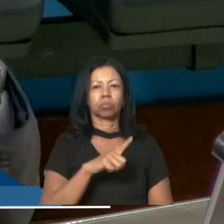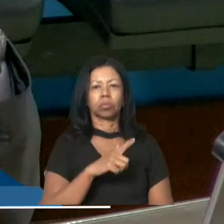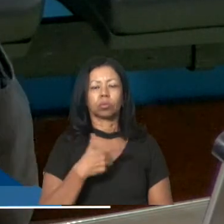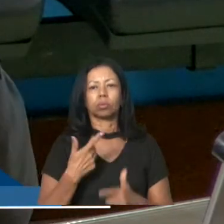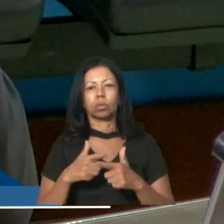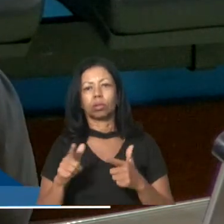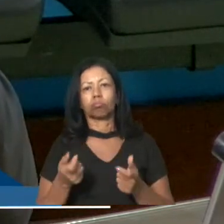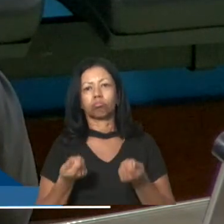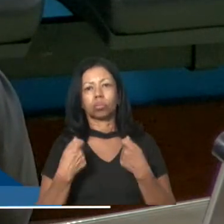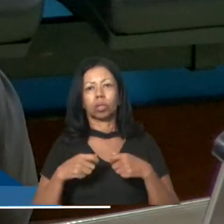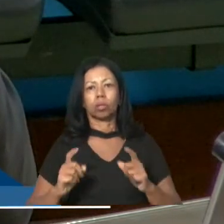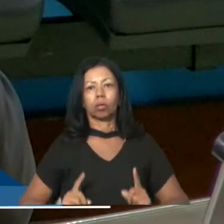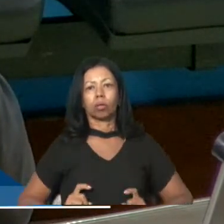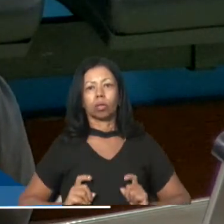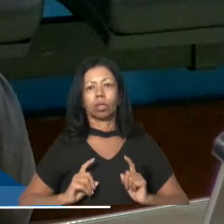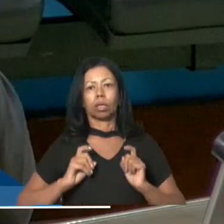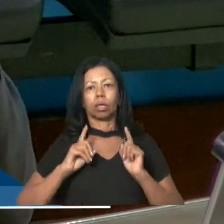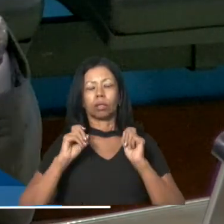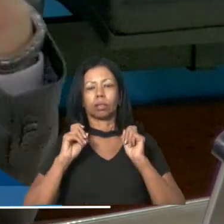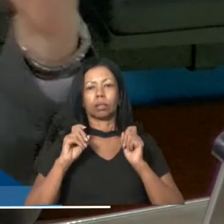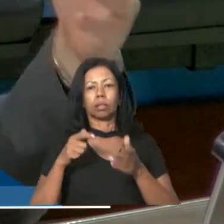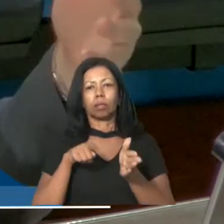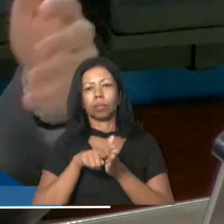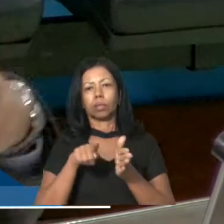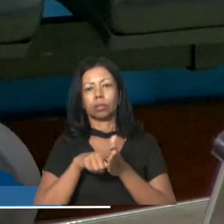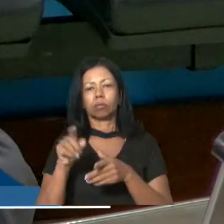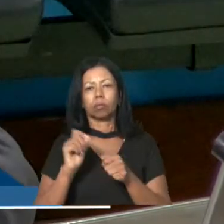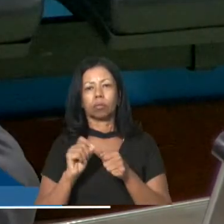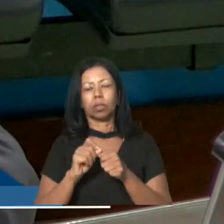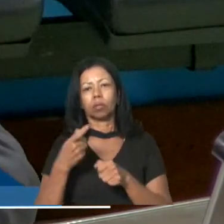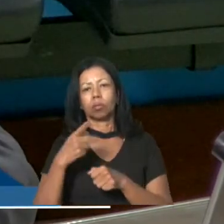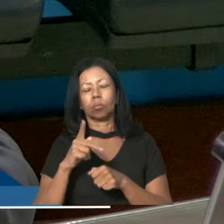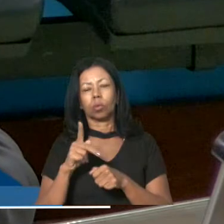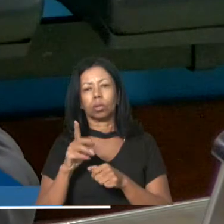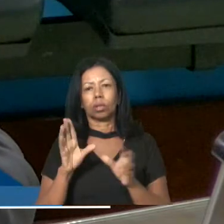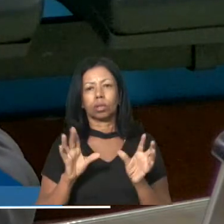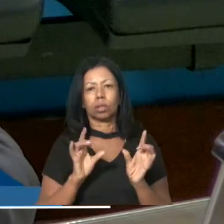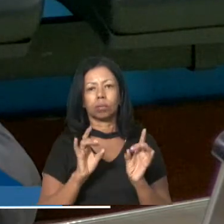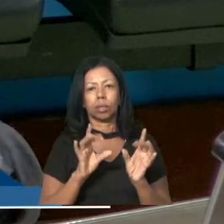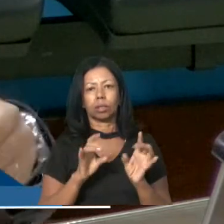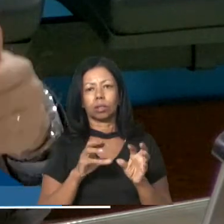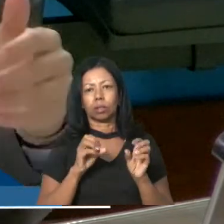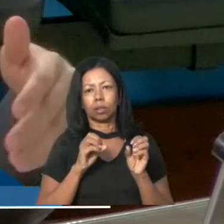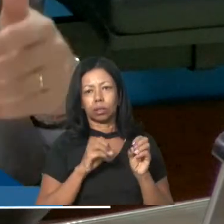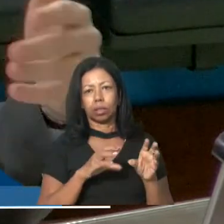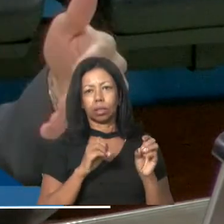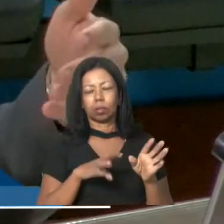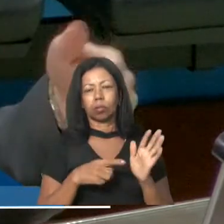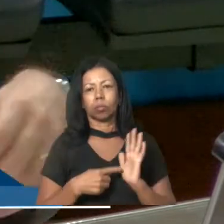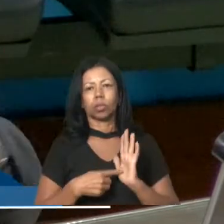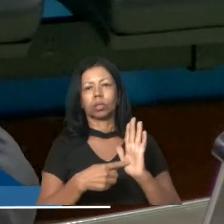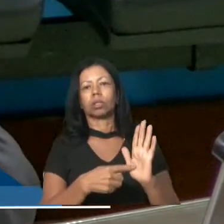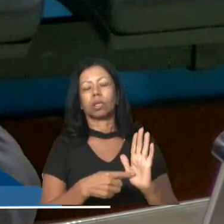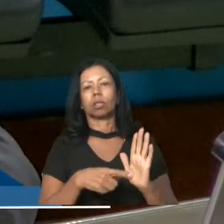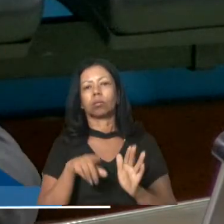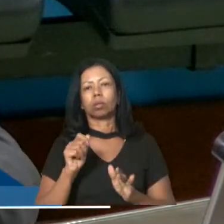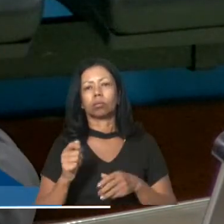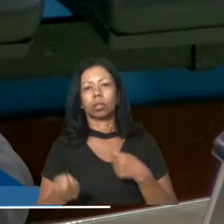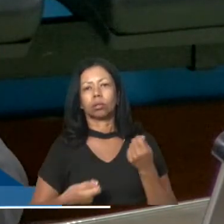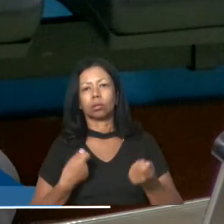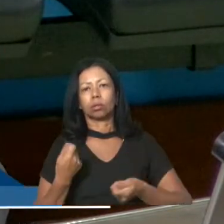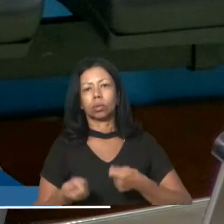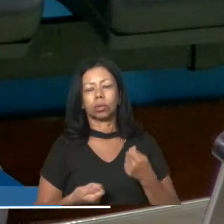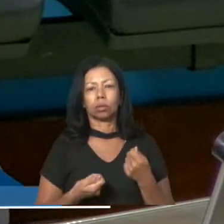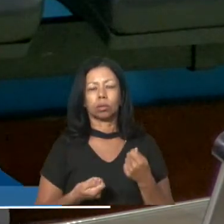parte dessa pesquisa foi feita por técnicos, onde questionaram os apontamentos, né, das